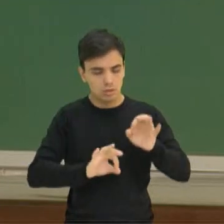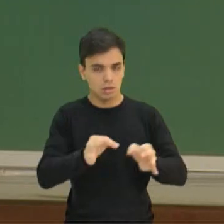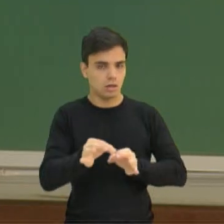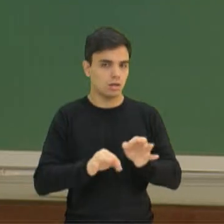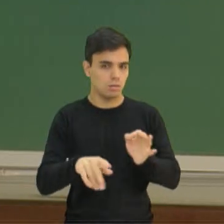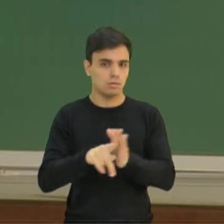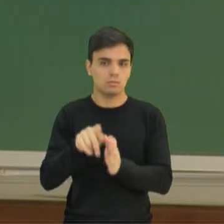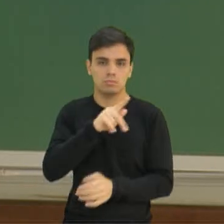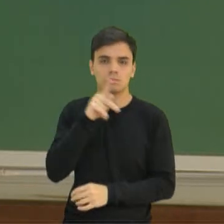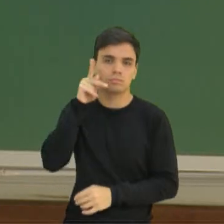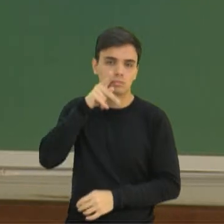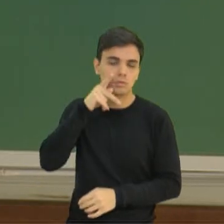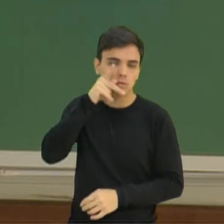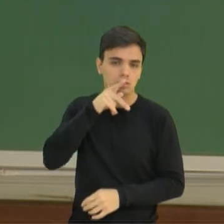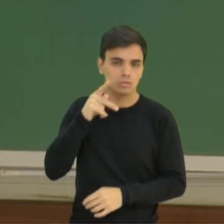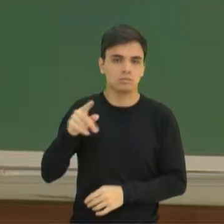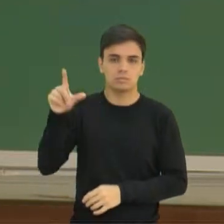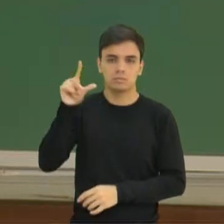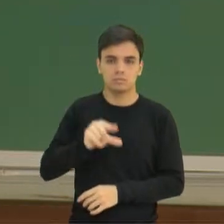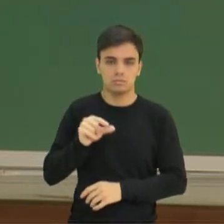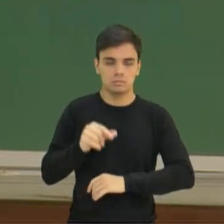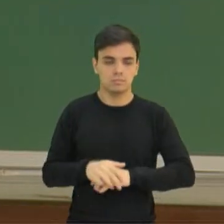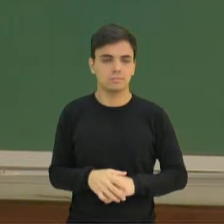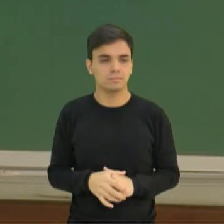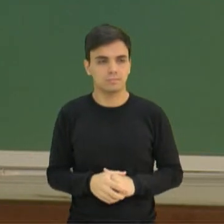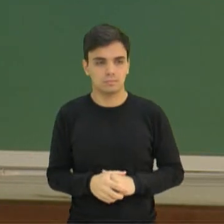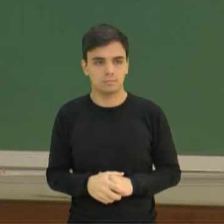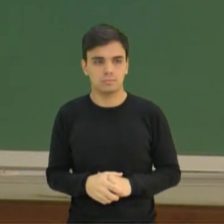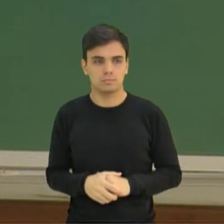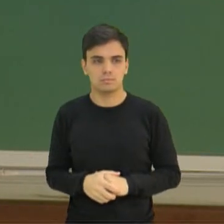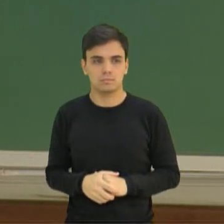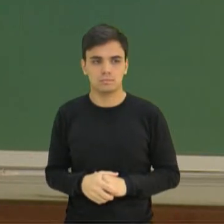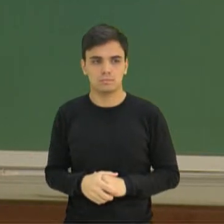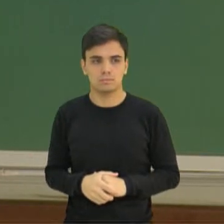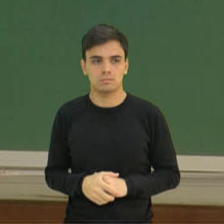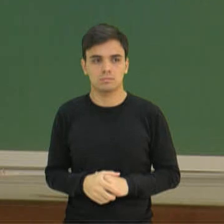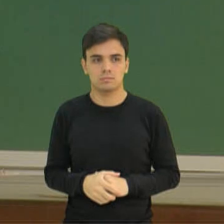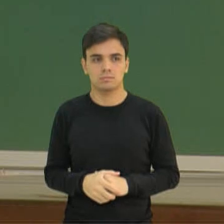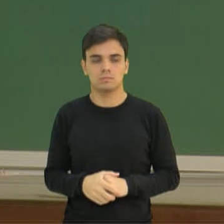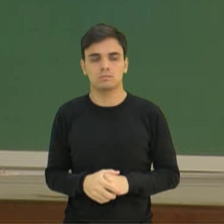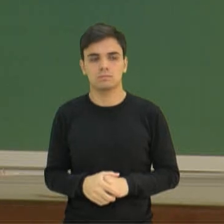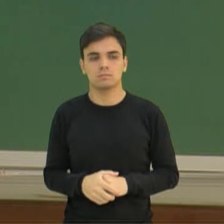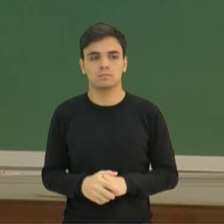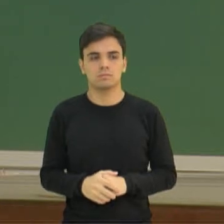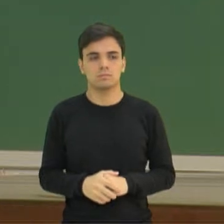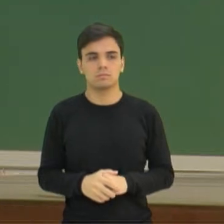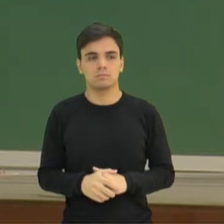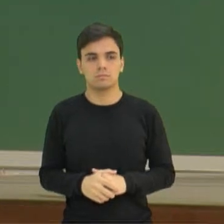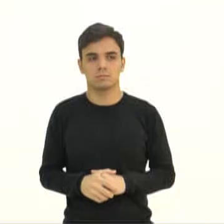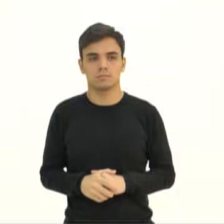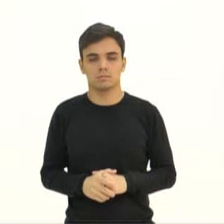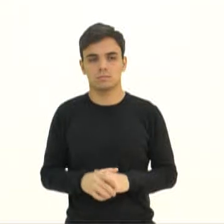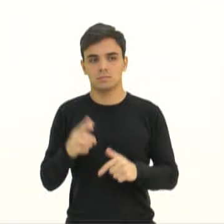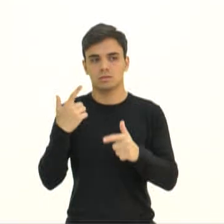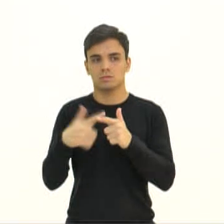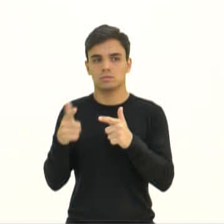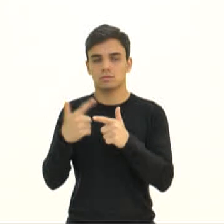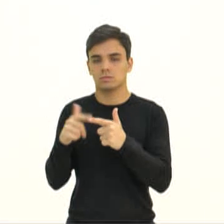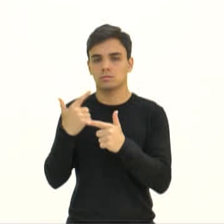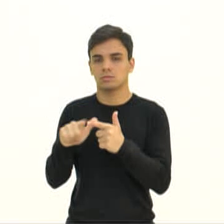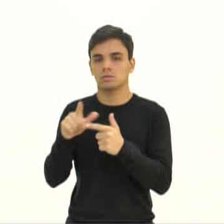vão minimizar os impactos ambientais ali, certo? Aí nós vamos ter ali, entre os problemas,